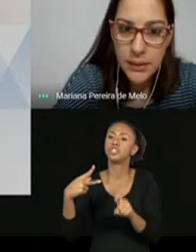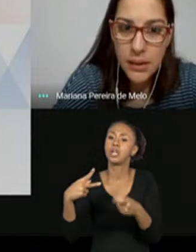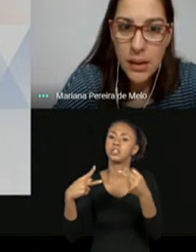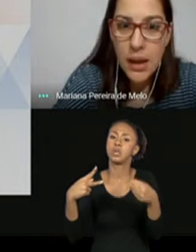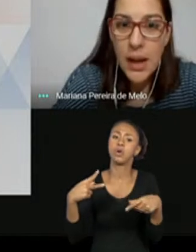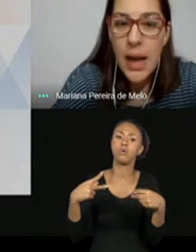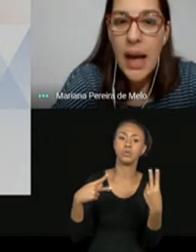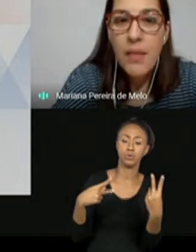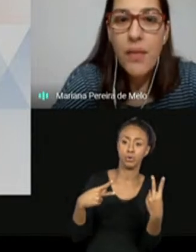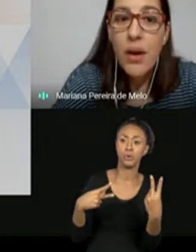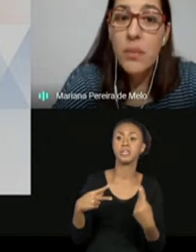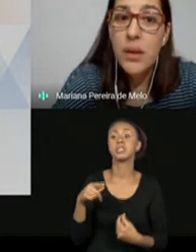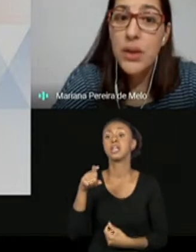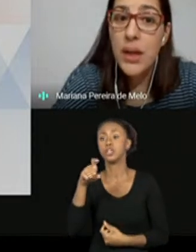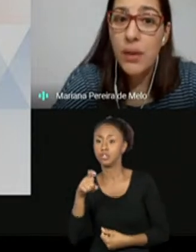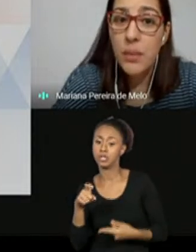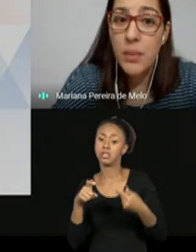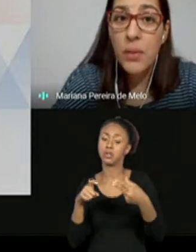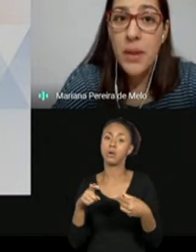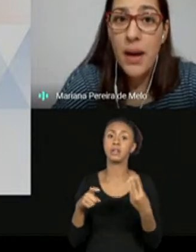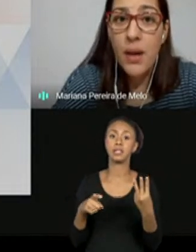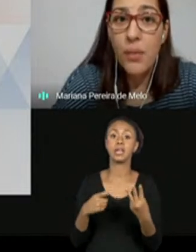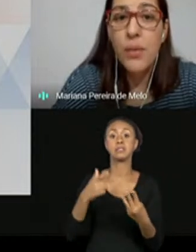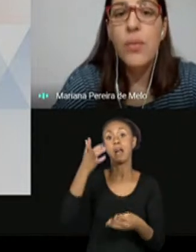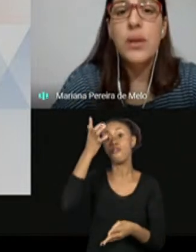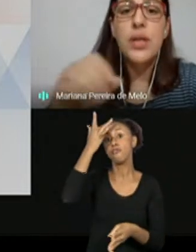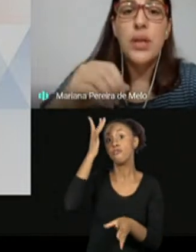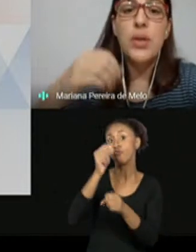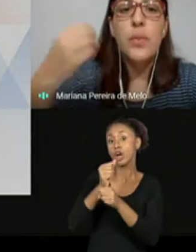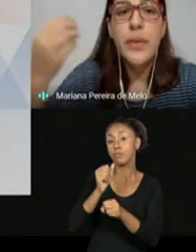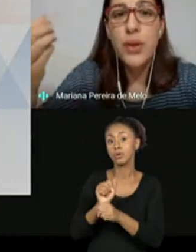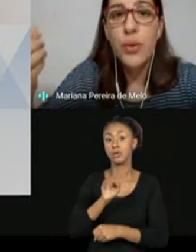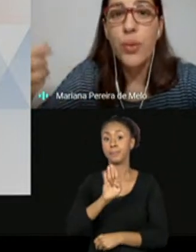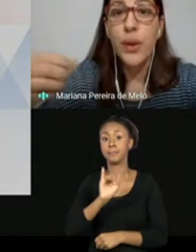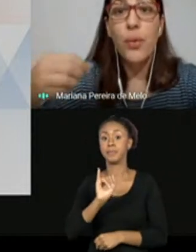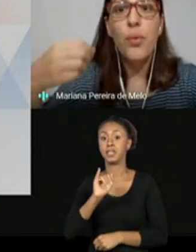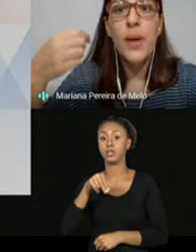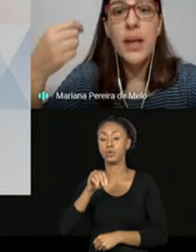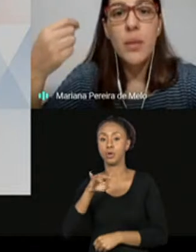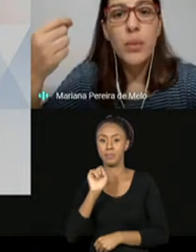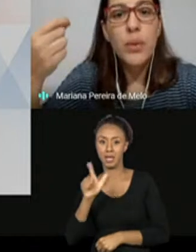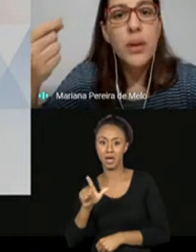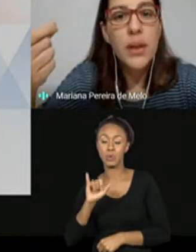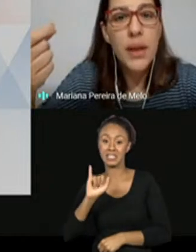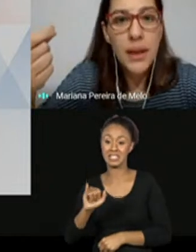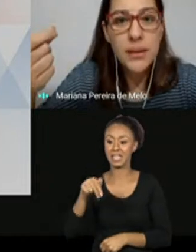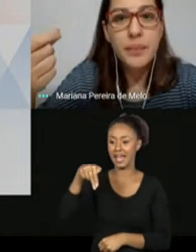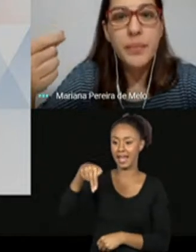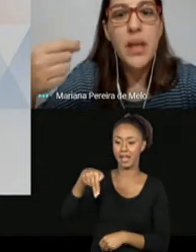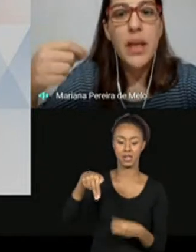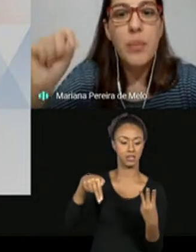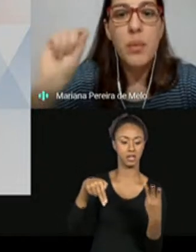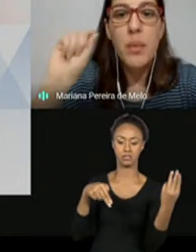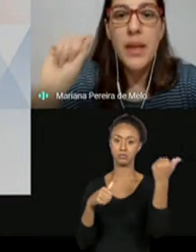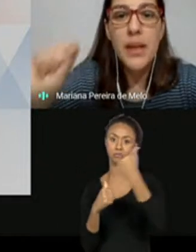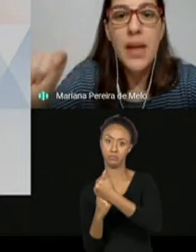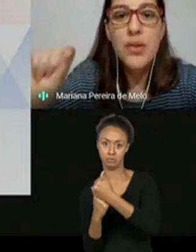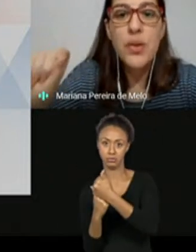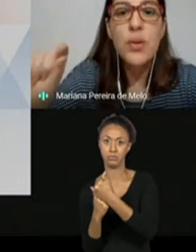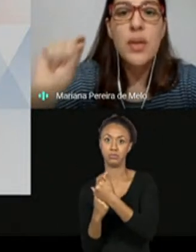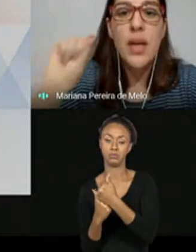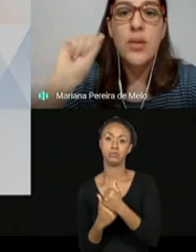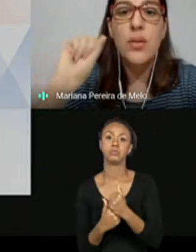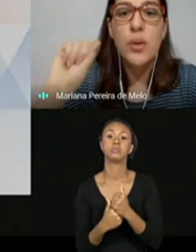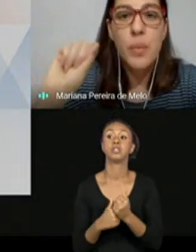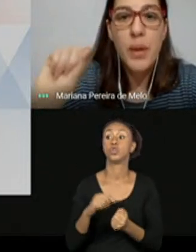3. A fórmula geral da binomial, quando a gente substitui o n por 3 e a probabilidade